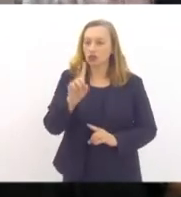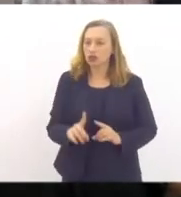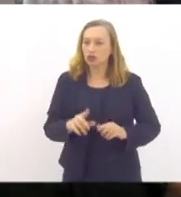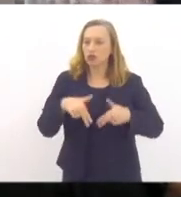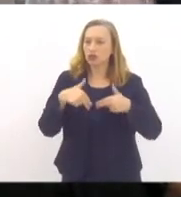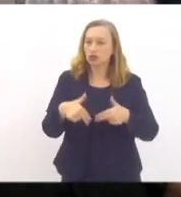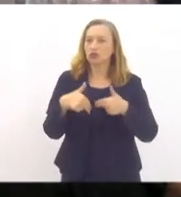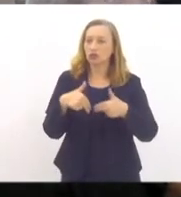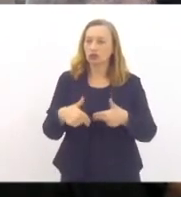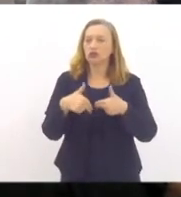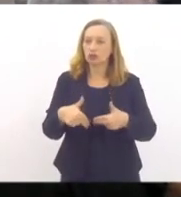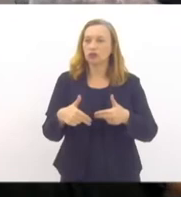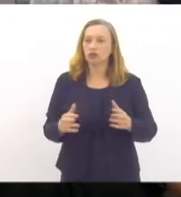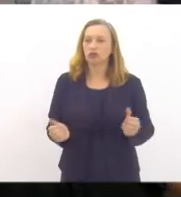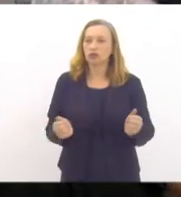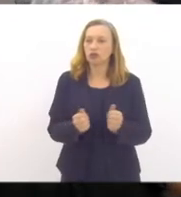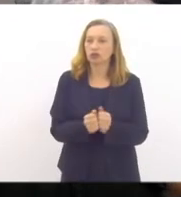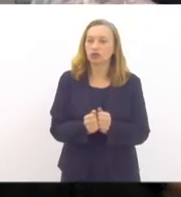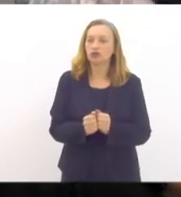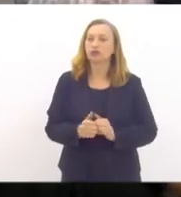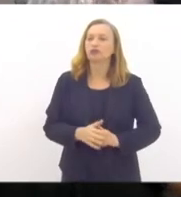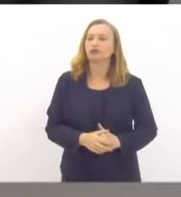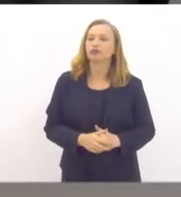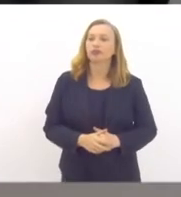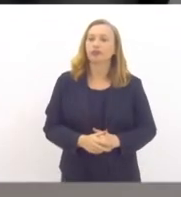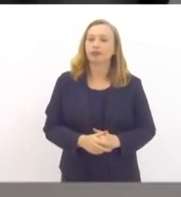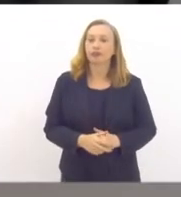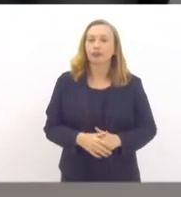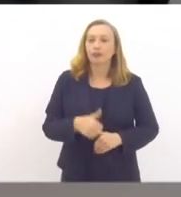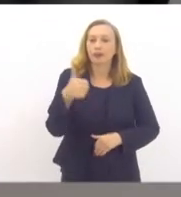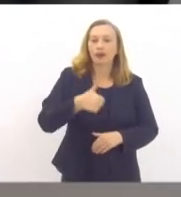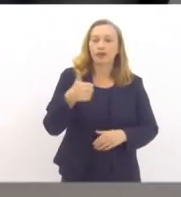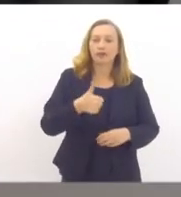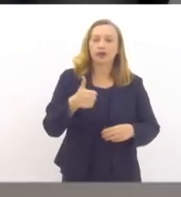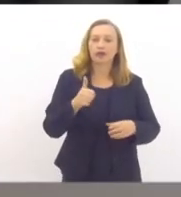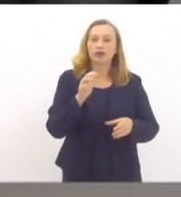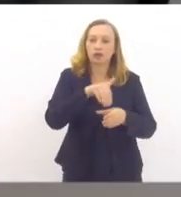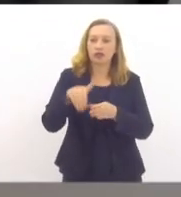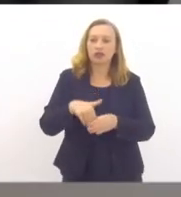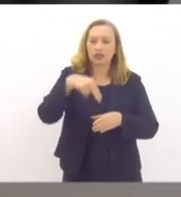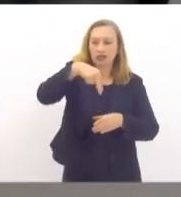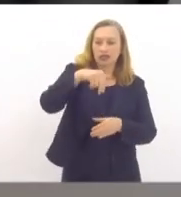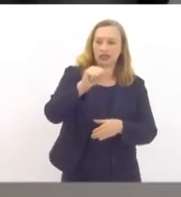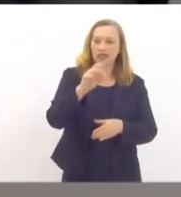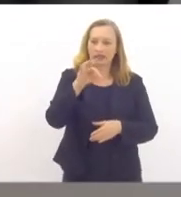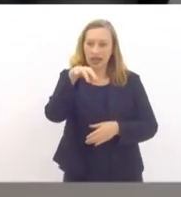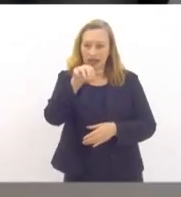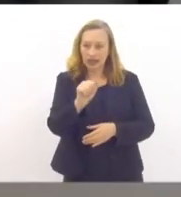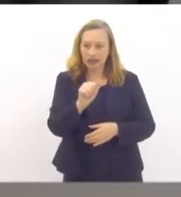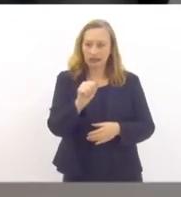que compõem a nossa entidade. O nosso primeiro voto vai para a Natália Damásio,